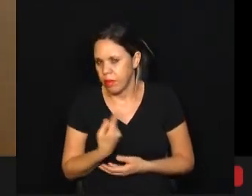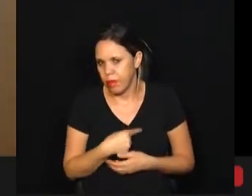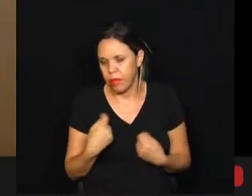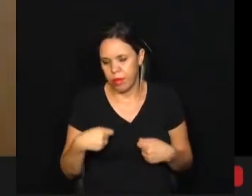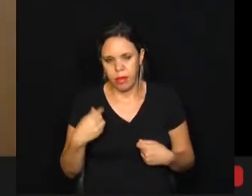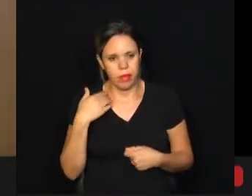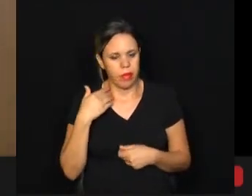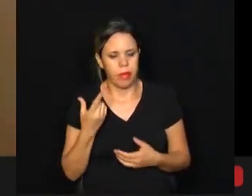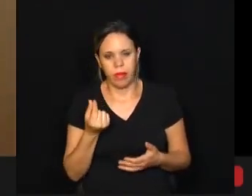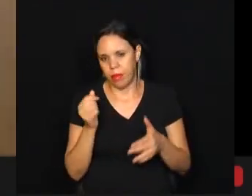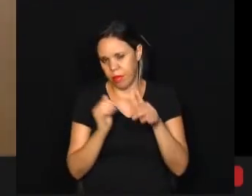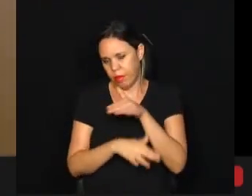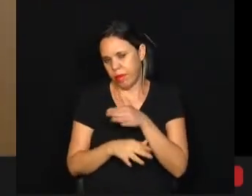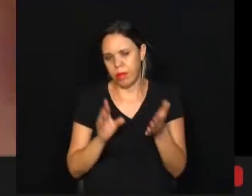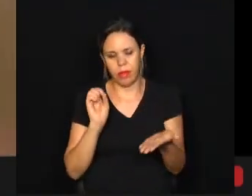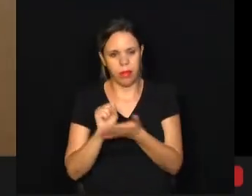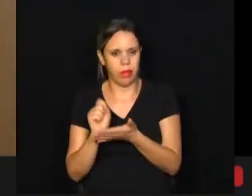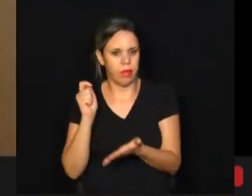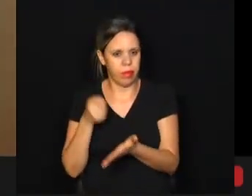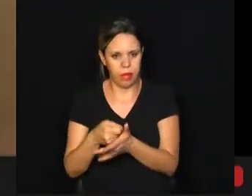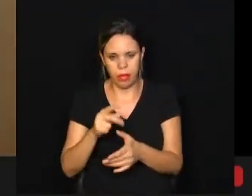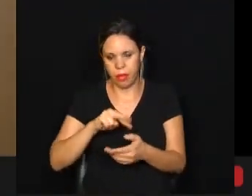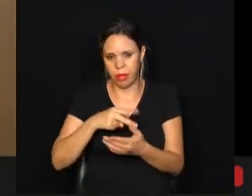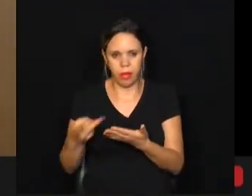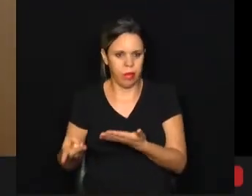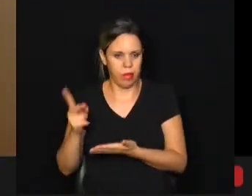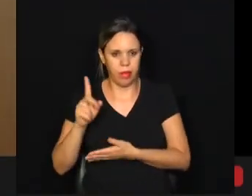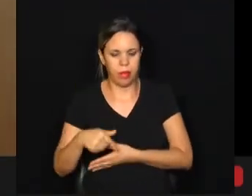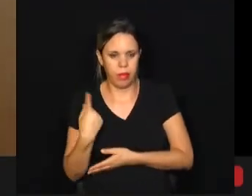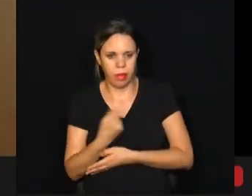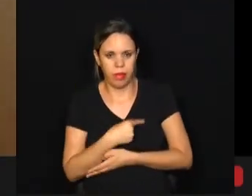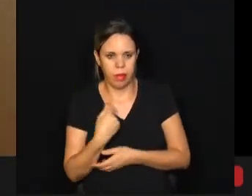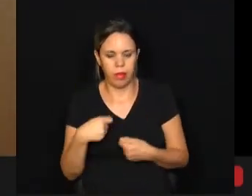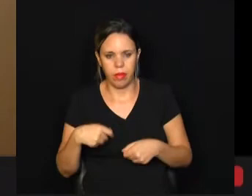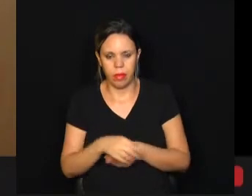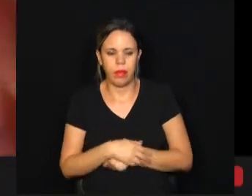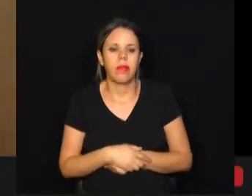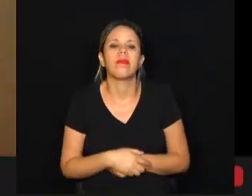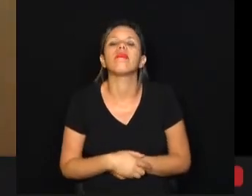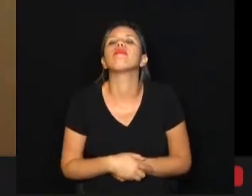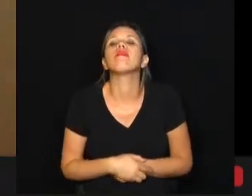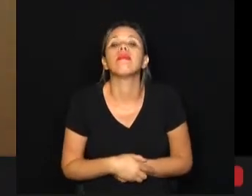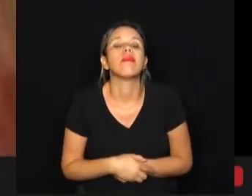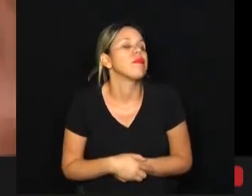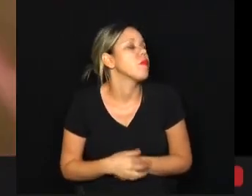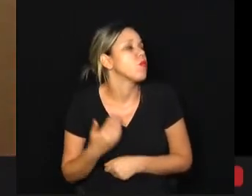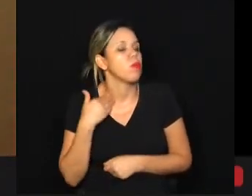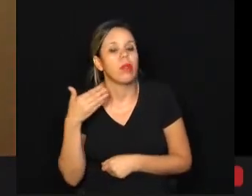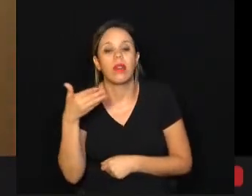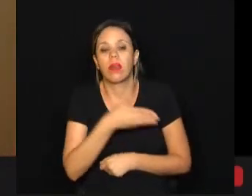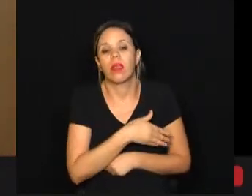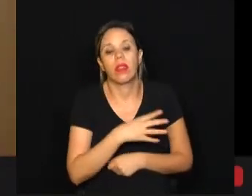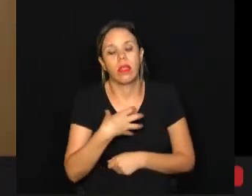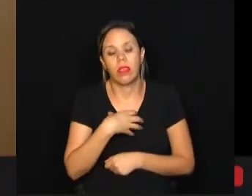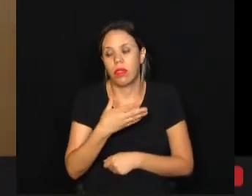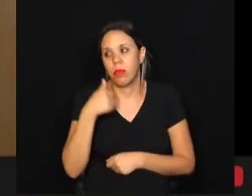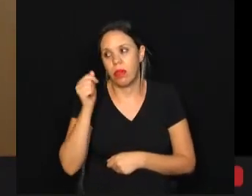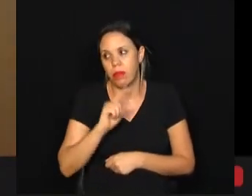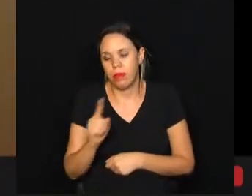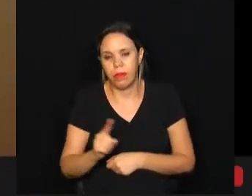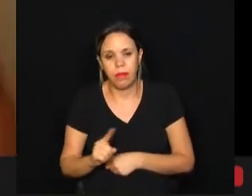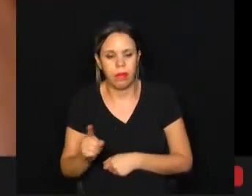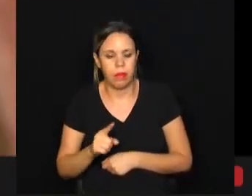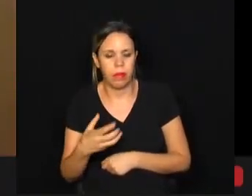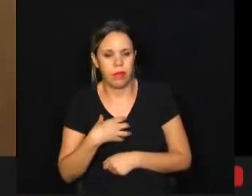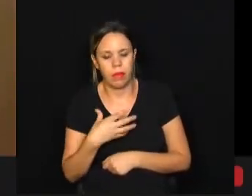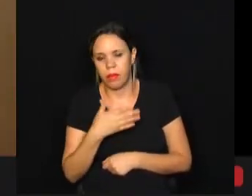para depositar, sacar, pagar, fazer transferência, é disso que a gente precisa. A gente não precisa de um banco para ir lá e se sentir melhor. Né? Quando você quer se sentir